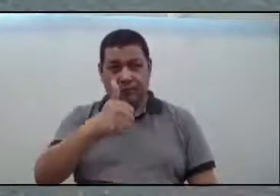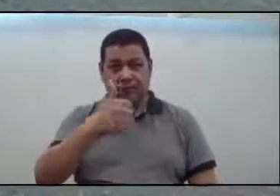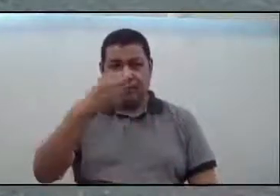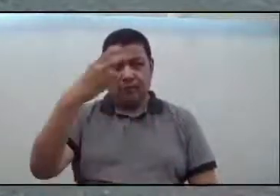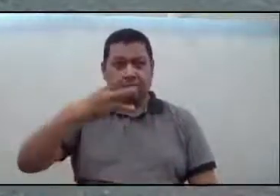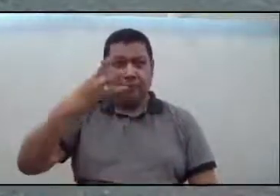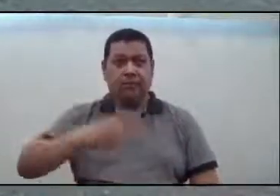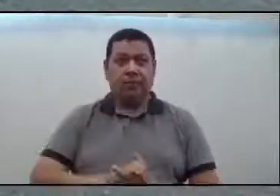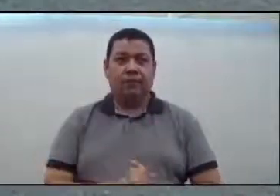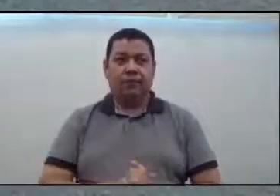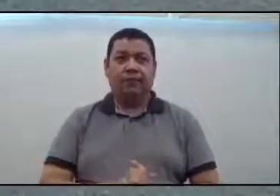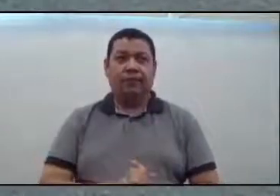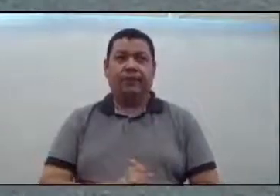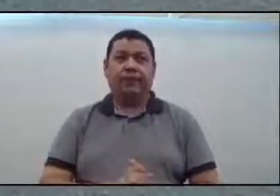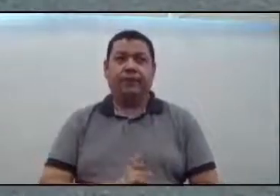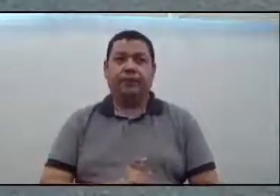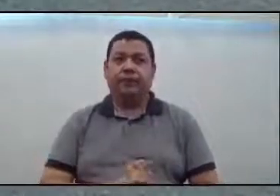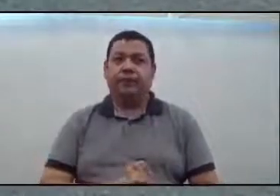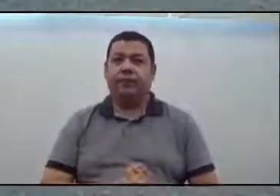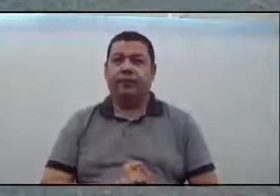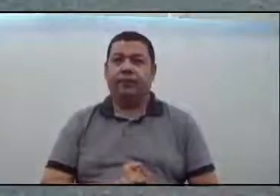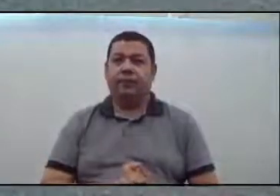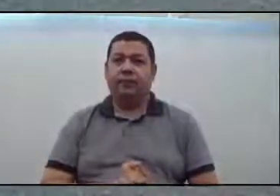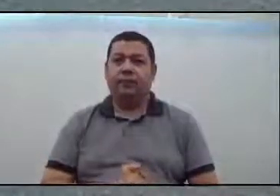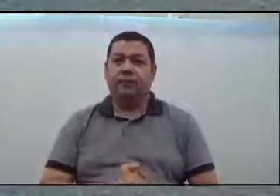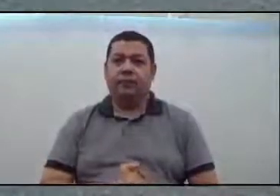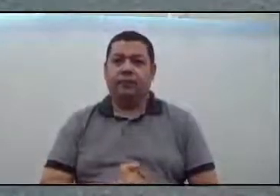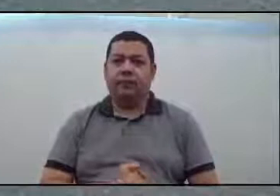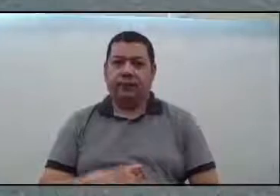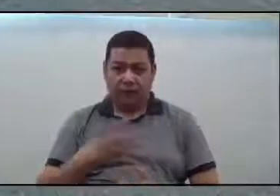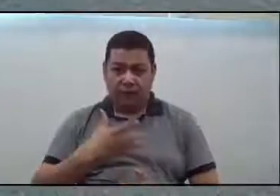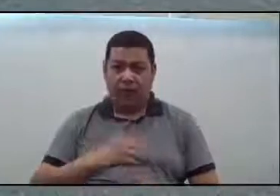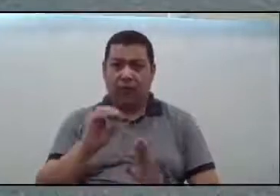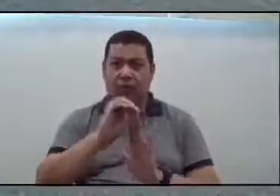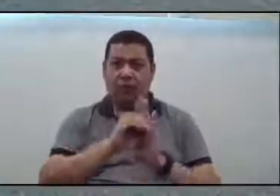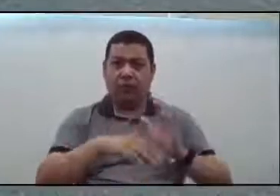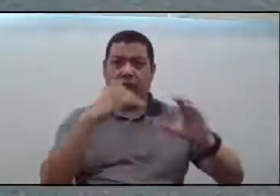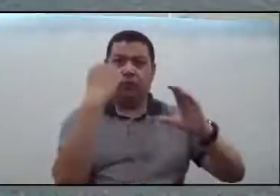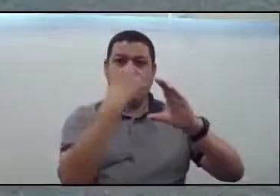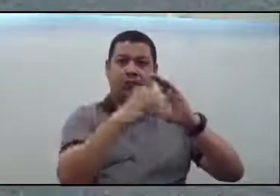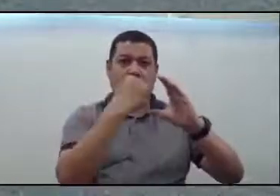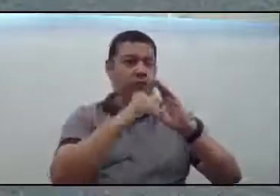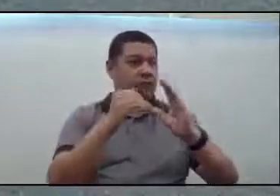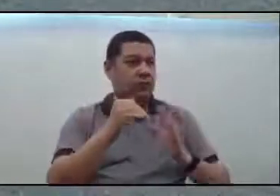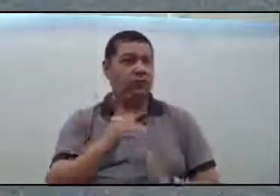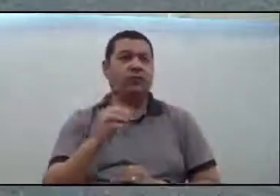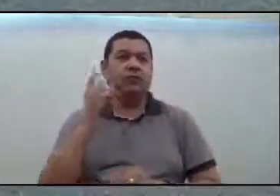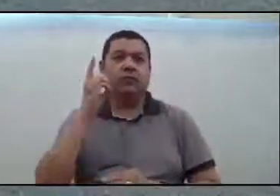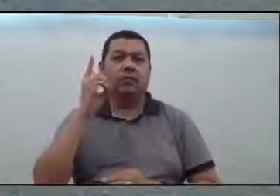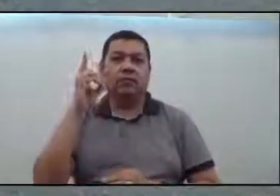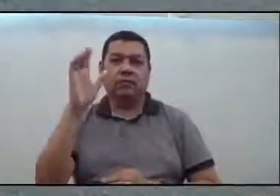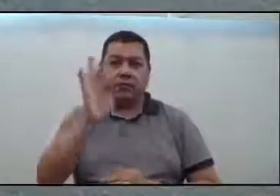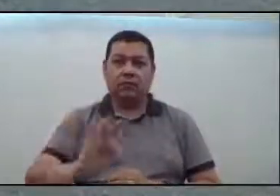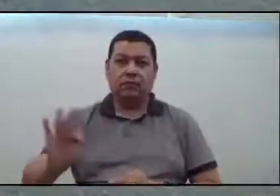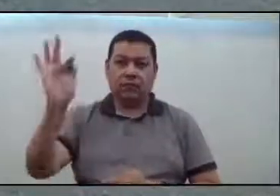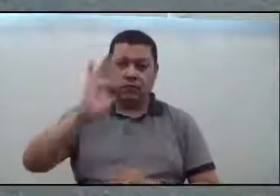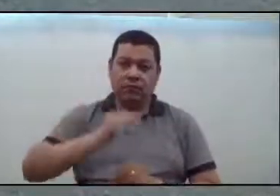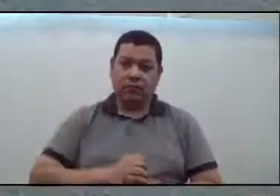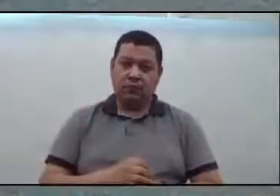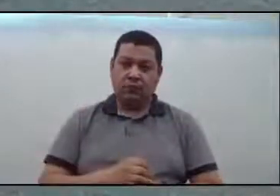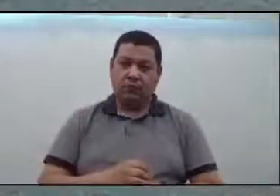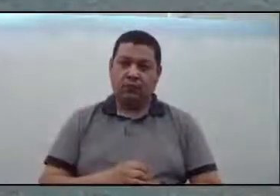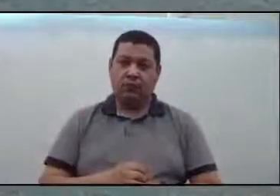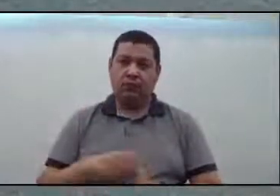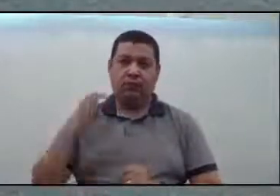Eu também, senhor presidente, eu quero encaminhar um ofício a todos os deputados federais e os 3 senadores